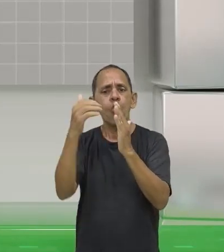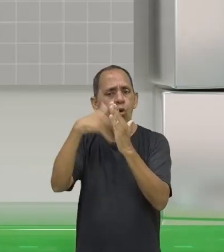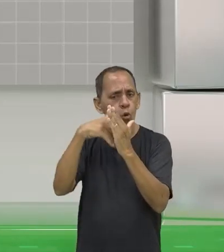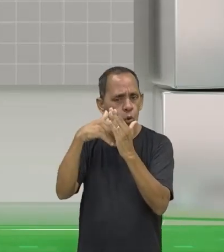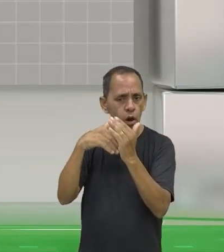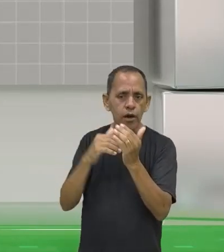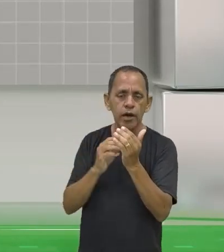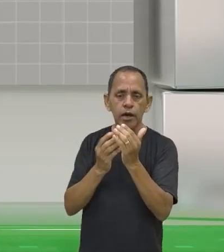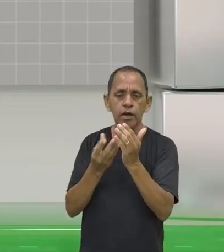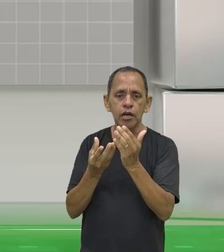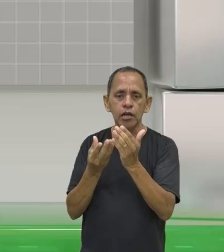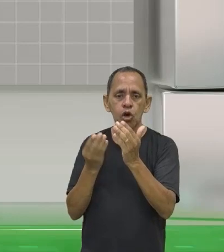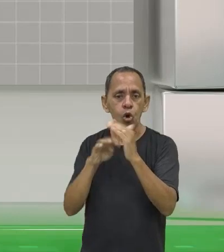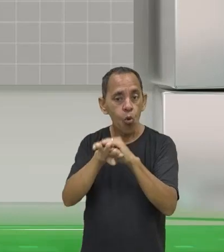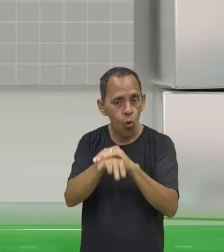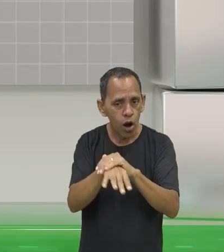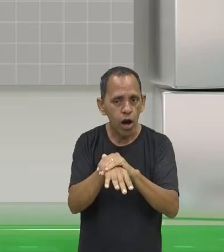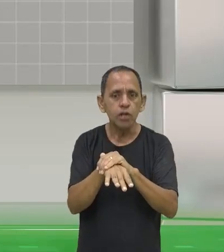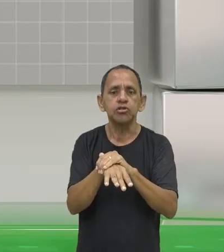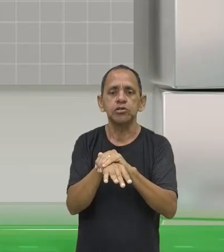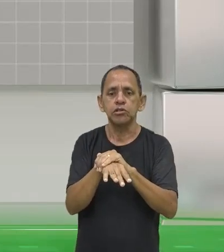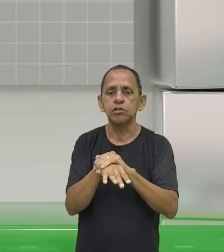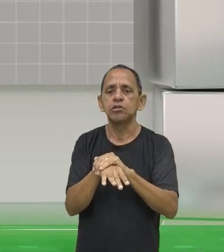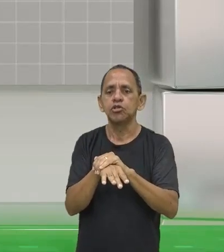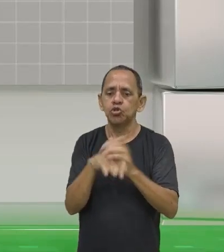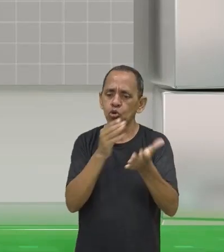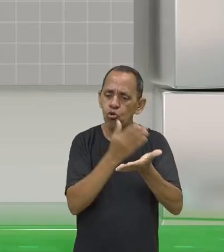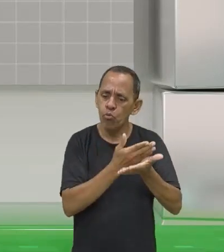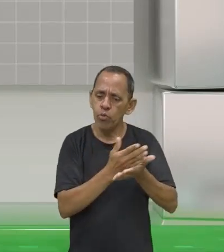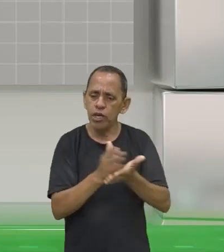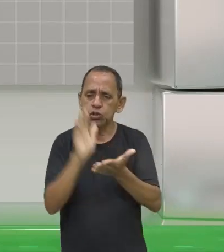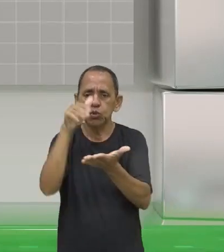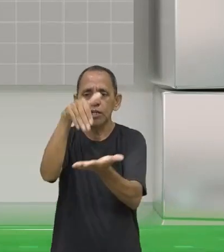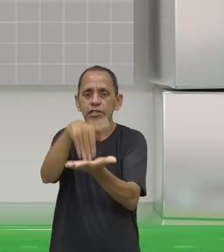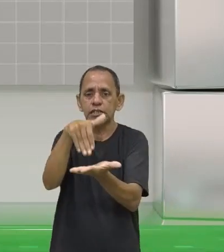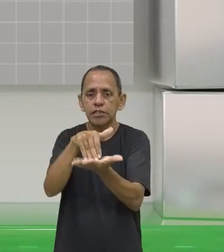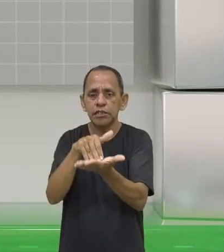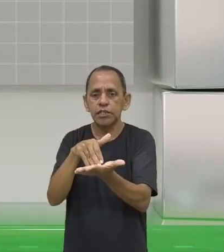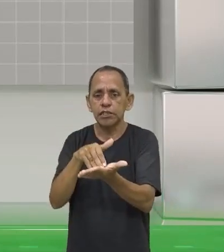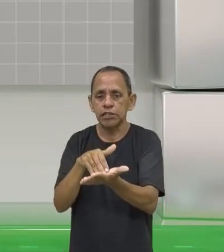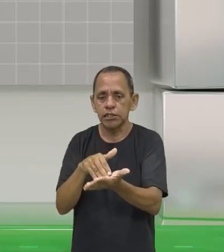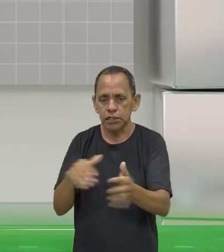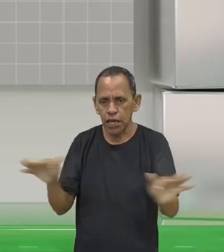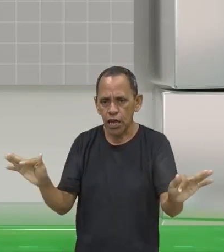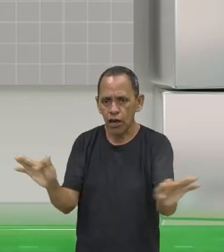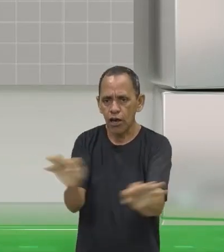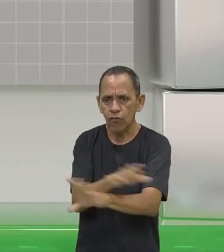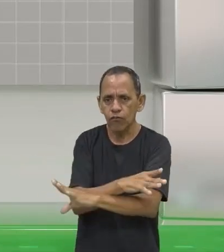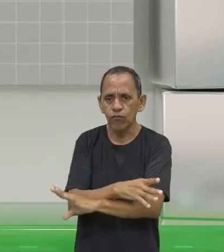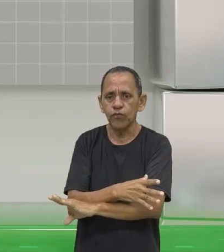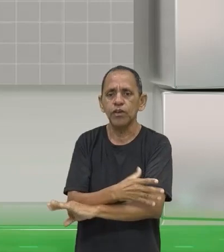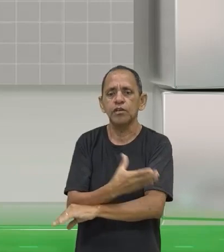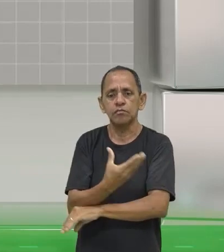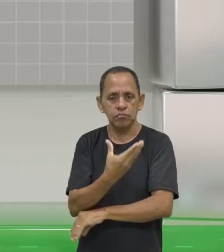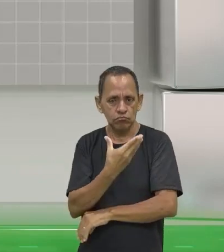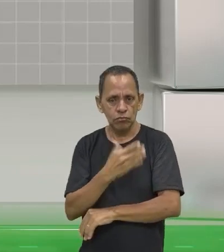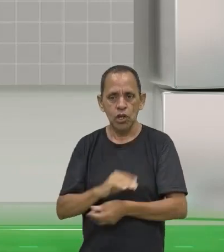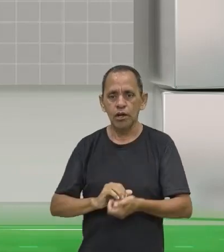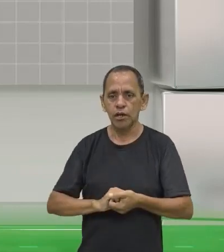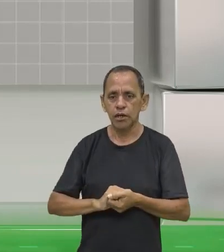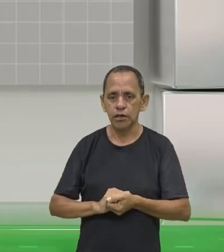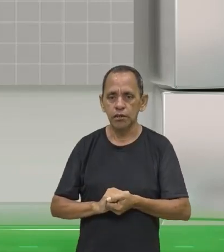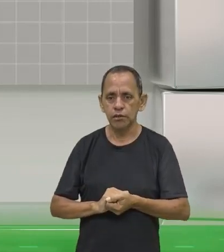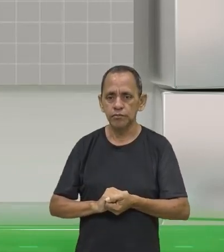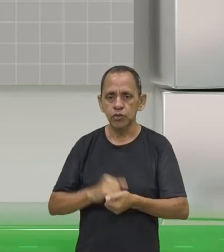início ao final do ano letivo, tá? Então, para que você não passe o tempo, o ano inteiro, né? A gente viu,